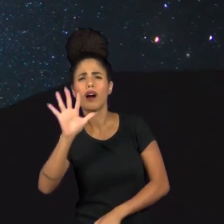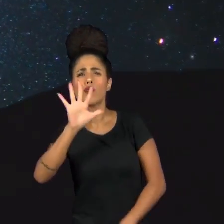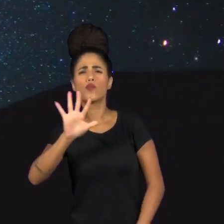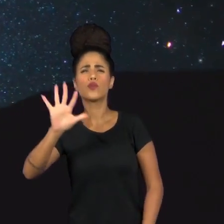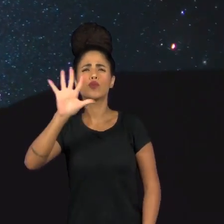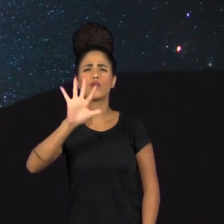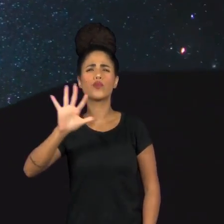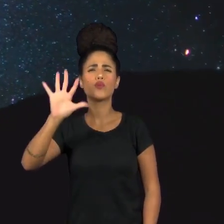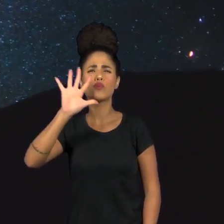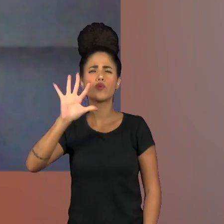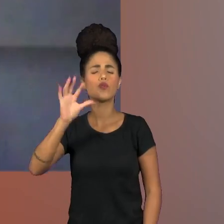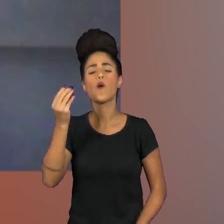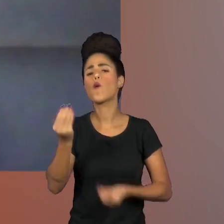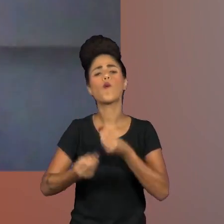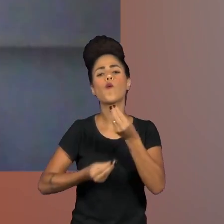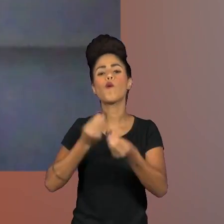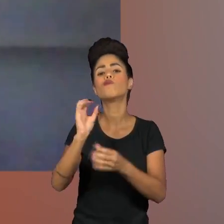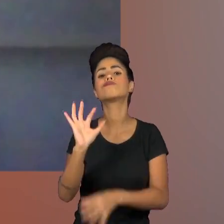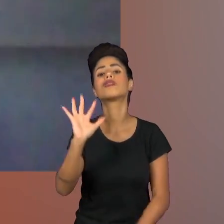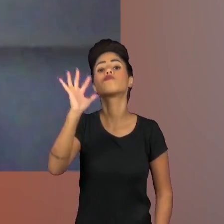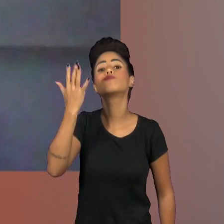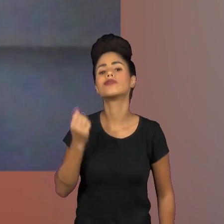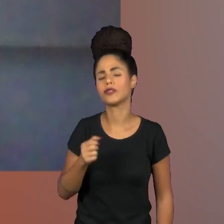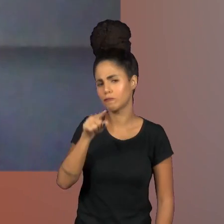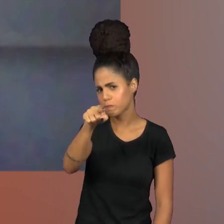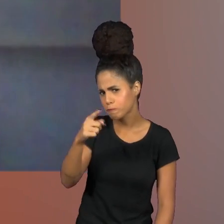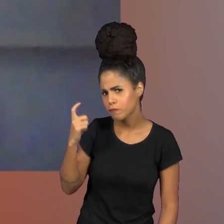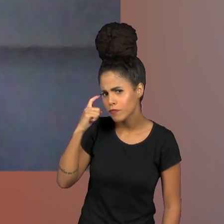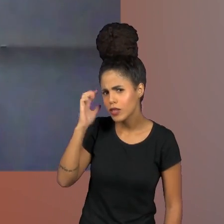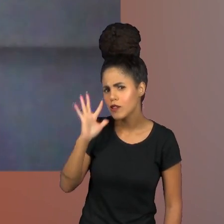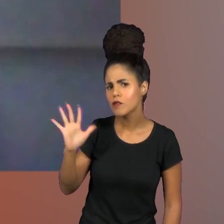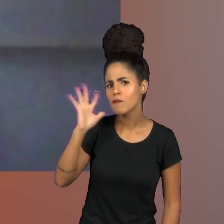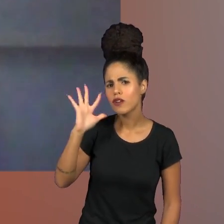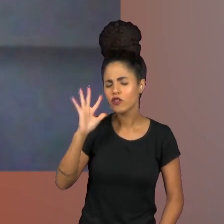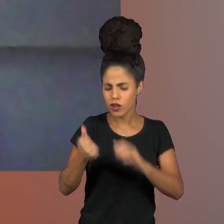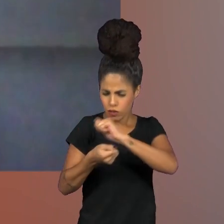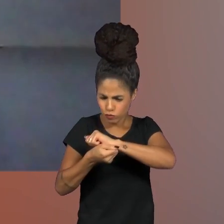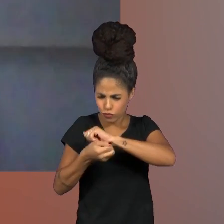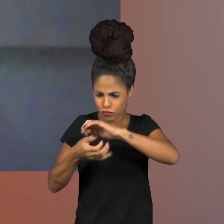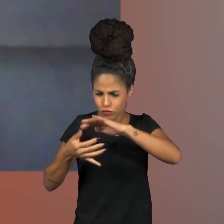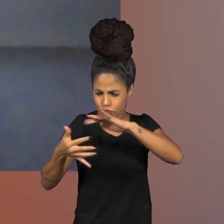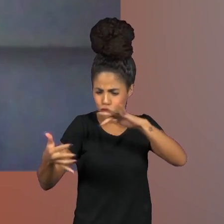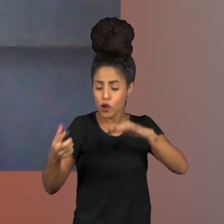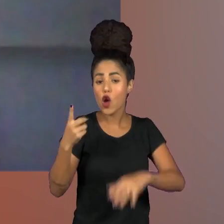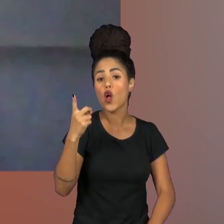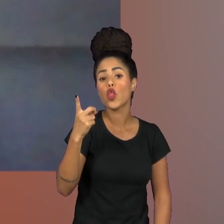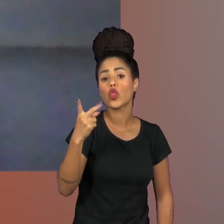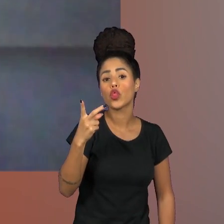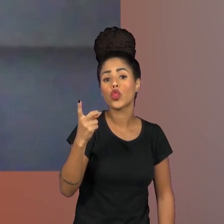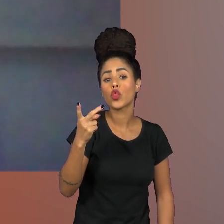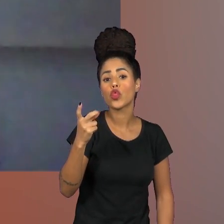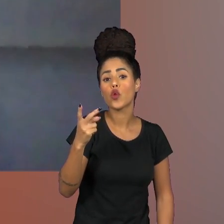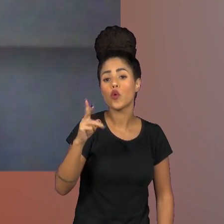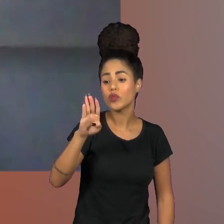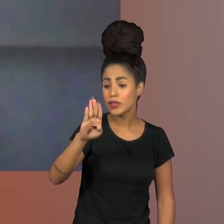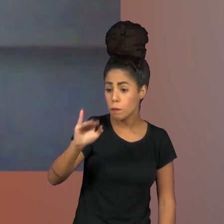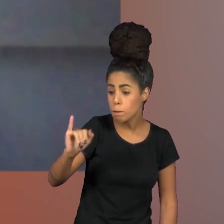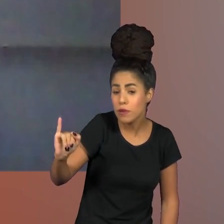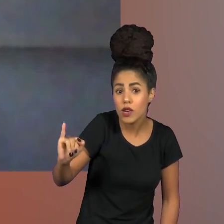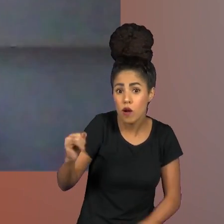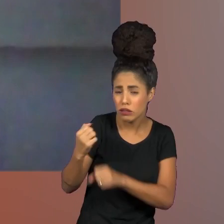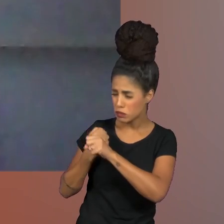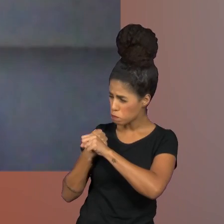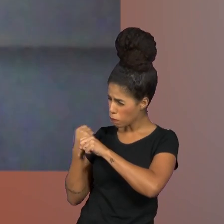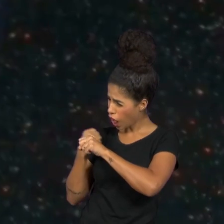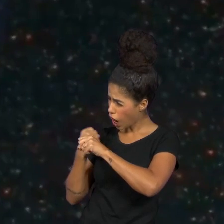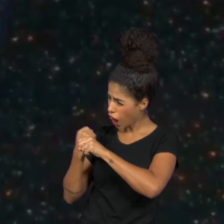o passado. Imagina uma galáxia que está a 12 bilhões de